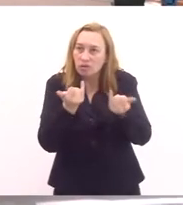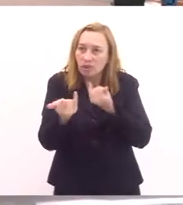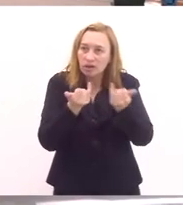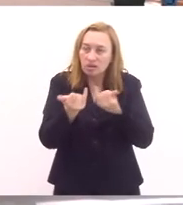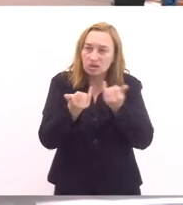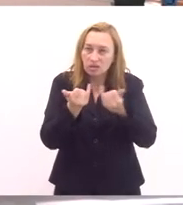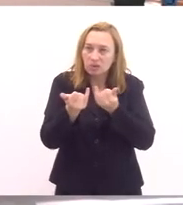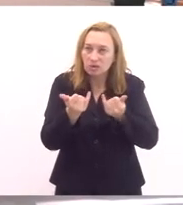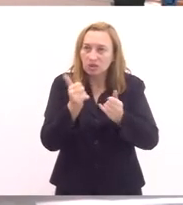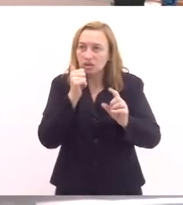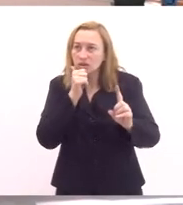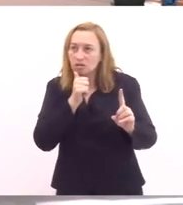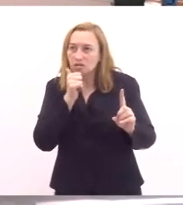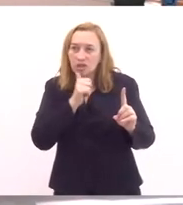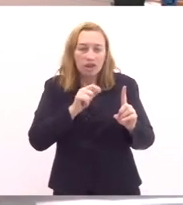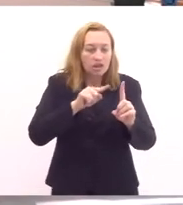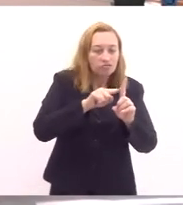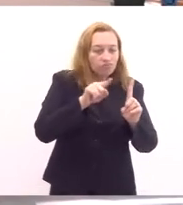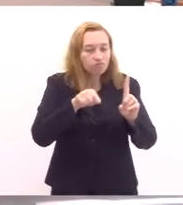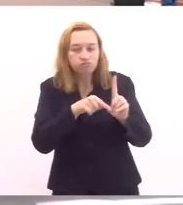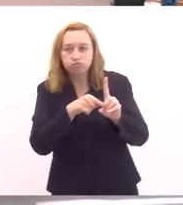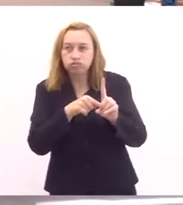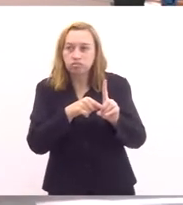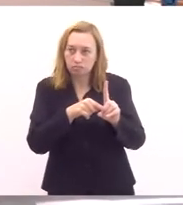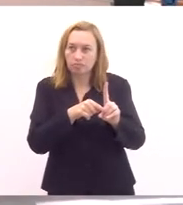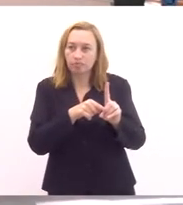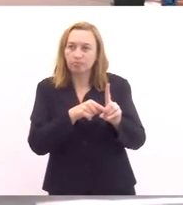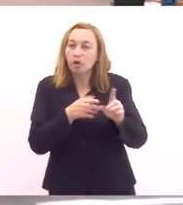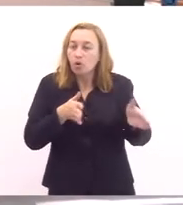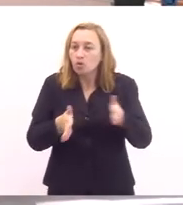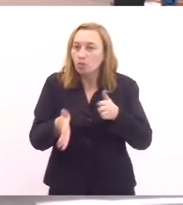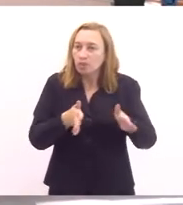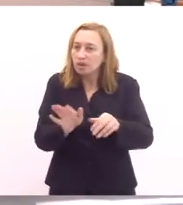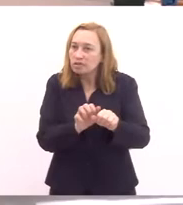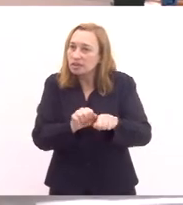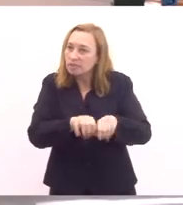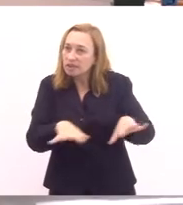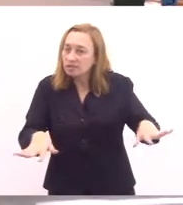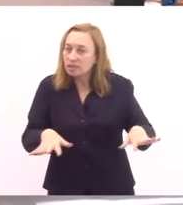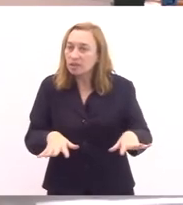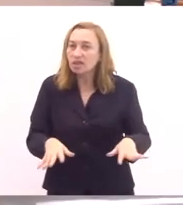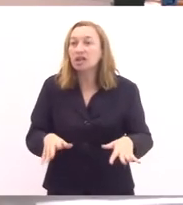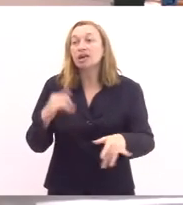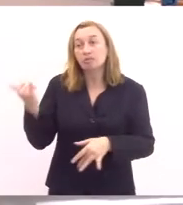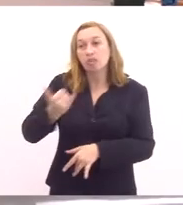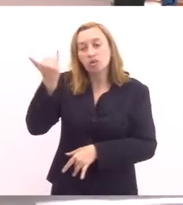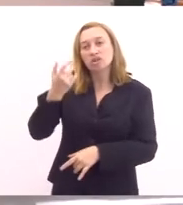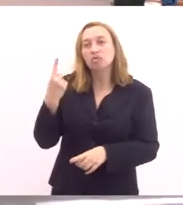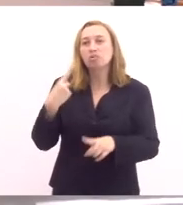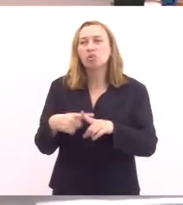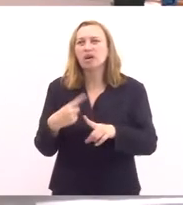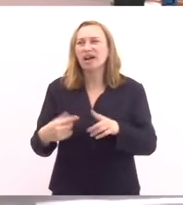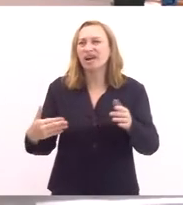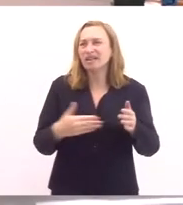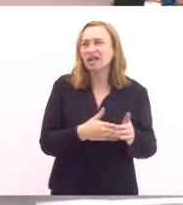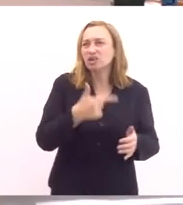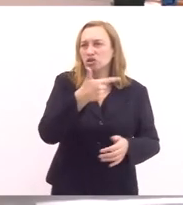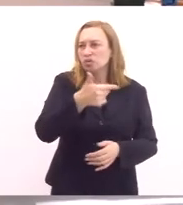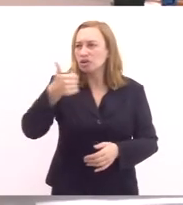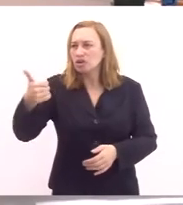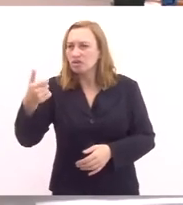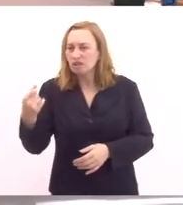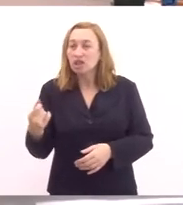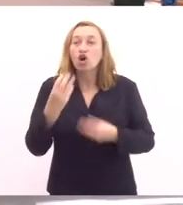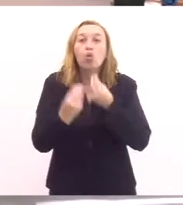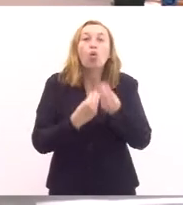materna durante a pandemia Isso realmente é muito em é porque até 2020 pouco se